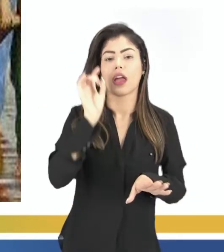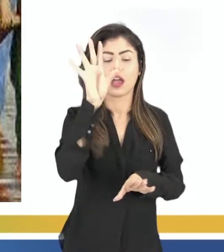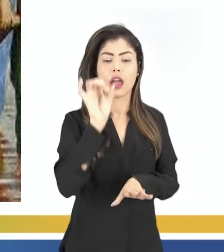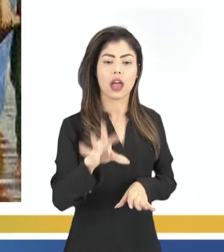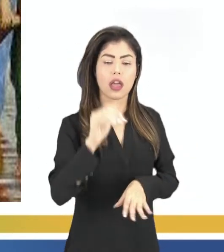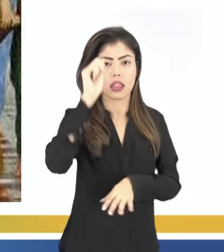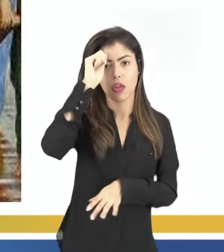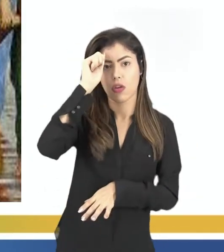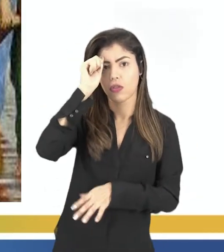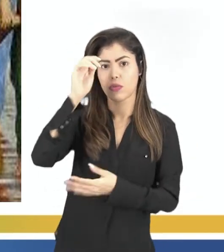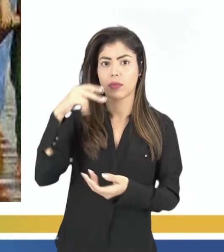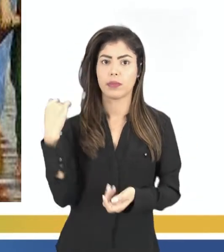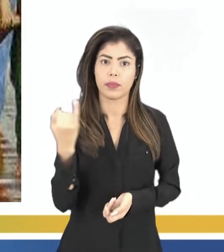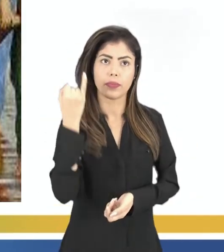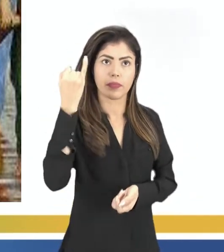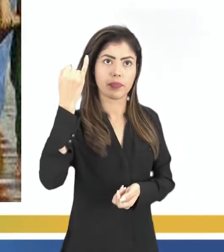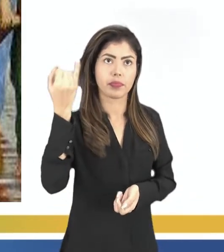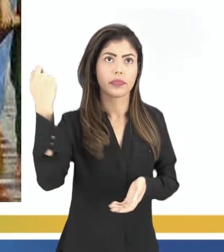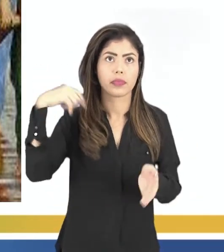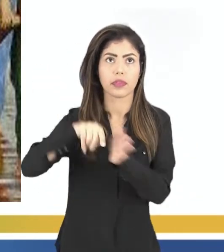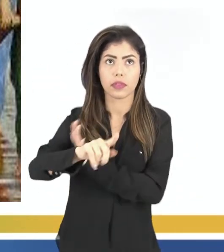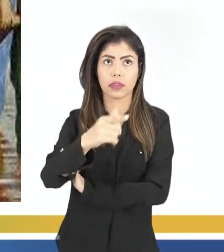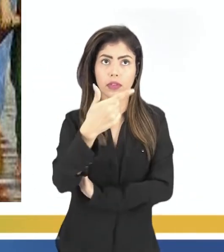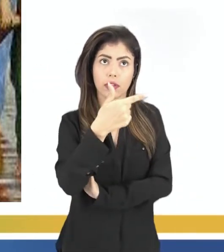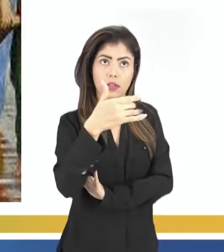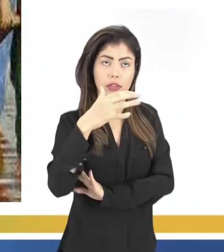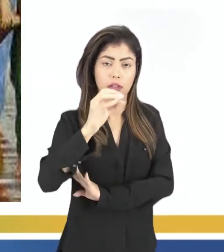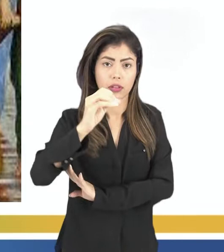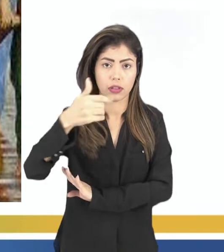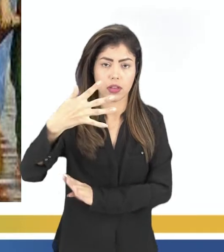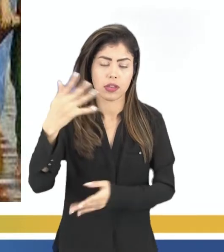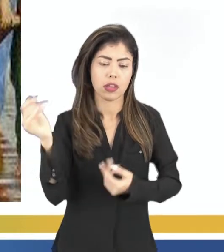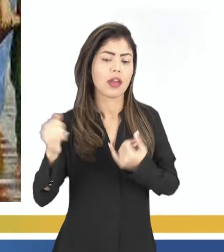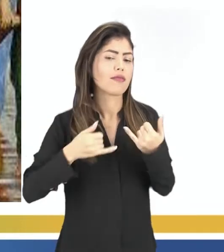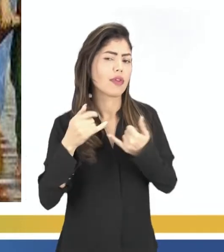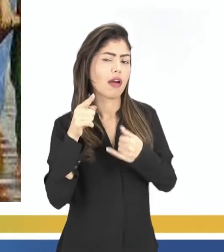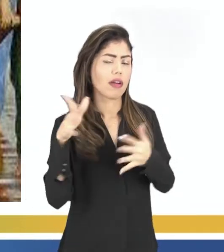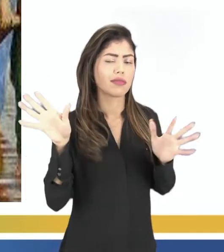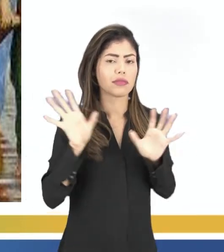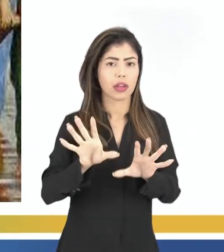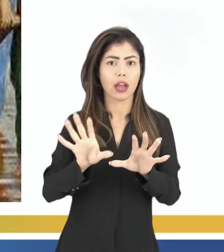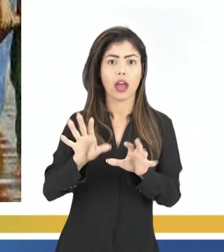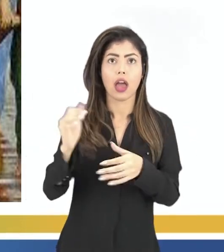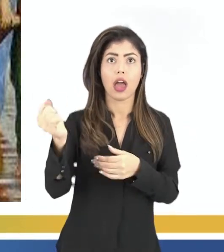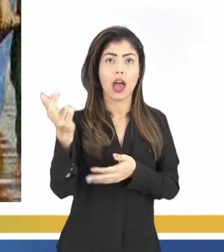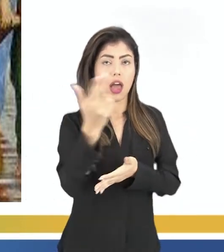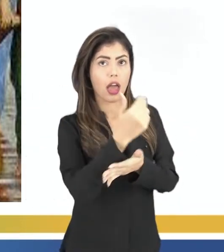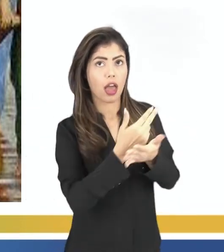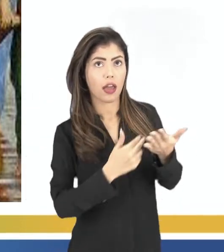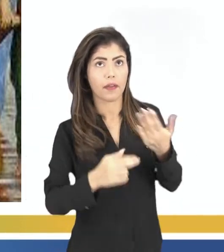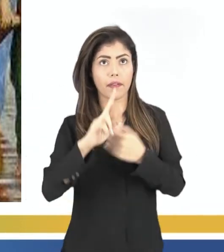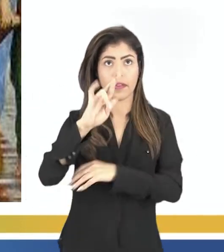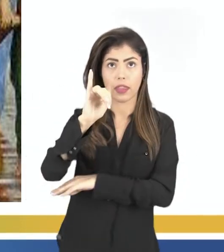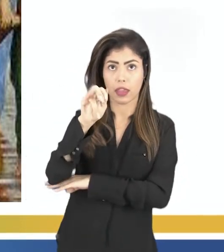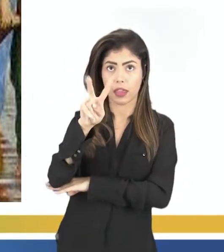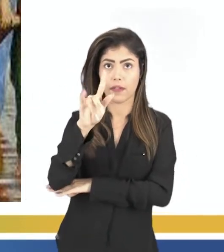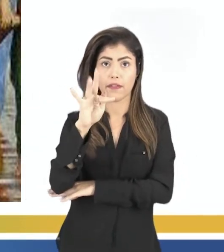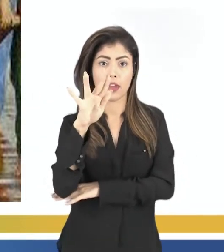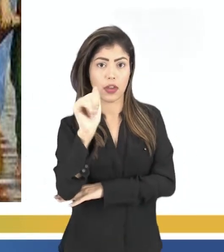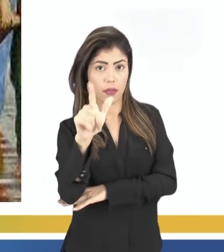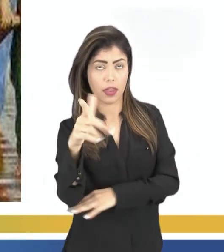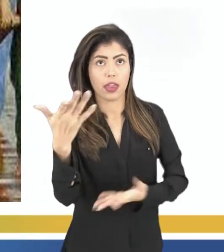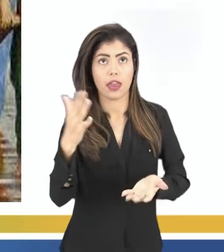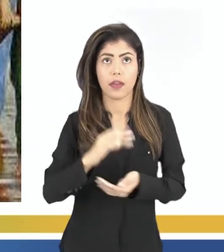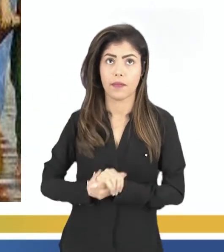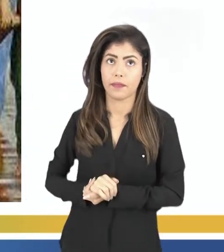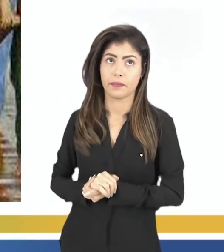autor específico. Essa é uma questão de 2014, é mais para brincar com vocês, porque essa obra de arte, que é Rafael